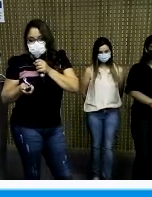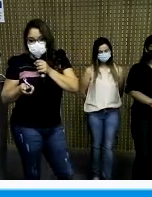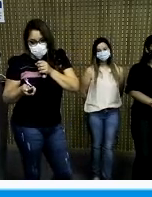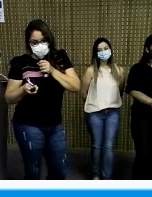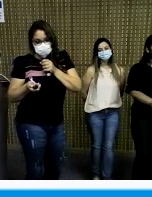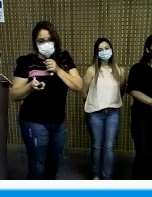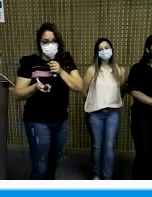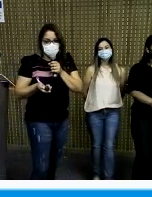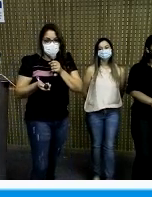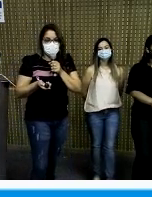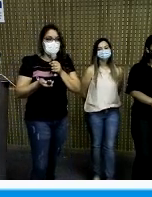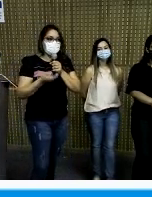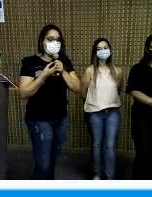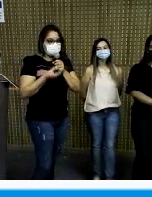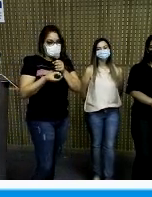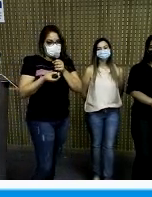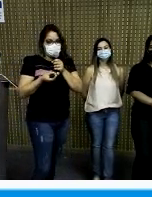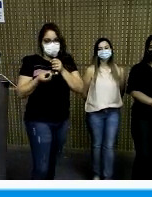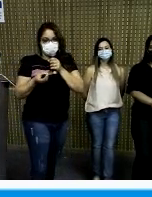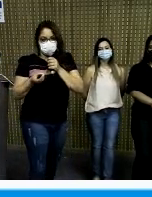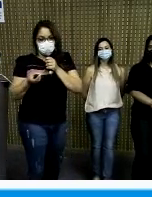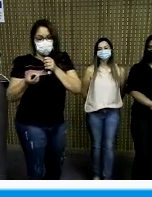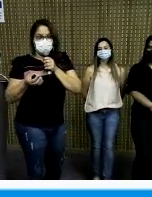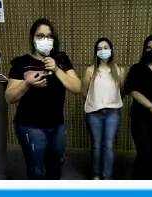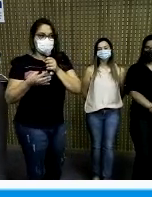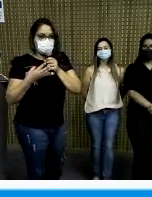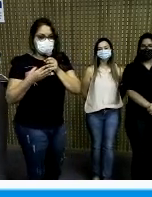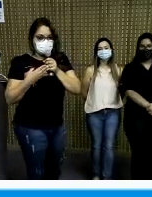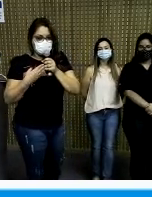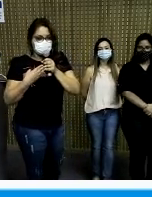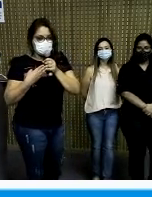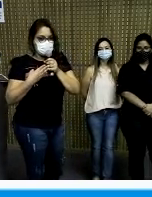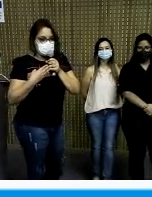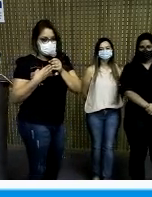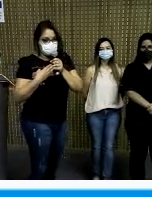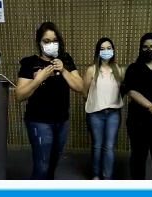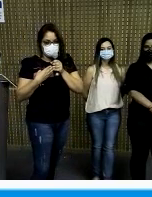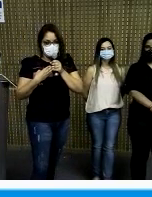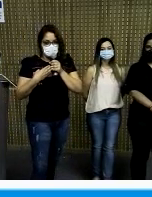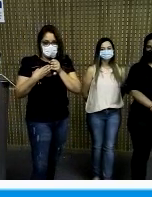As estratégias, tá? Na hora de montar fazer, no caso,